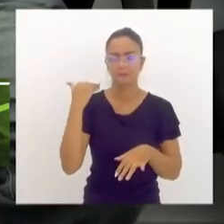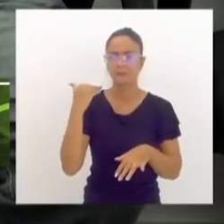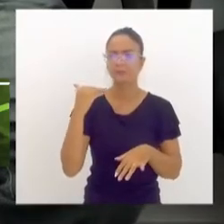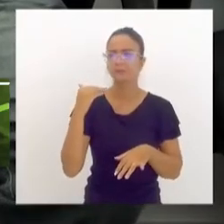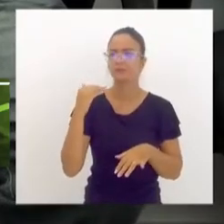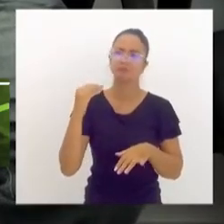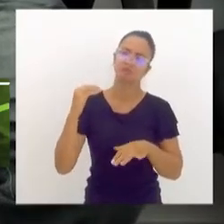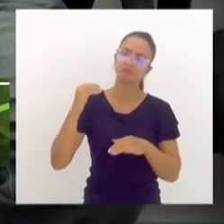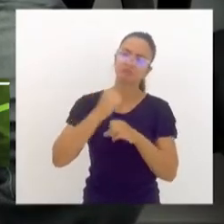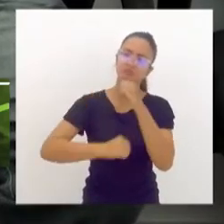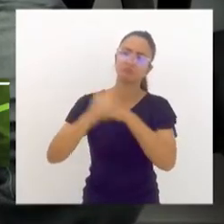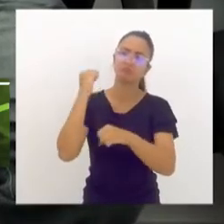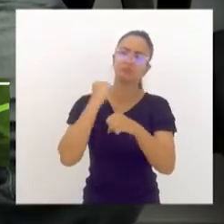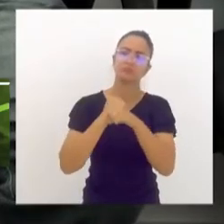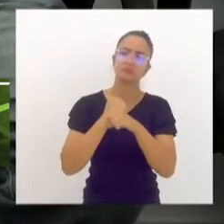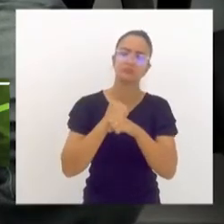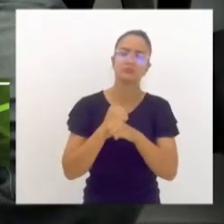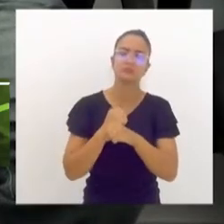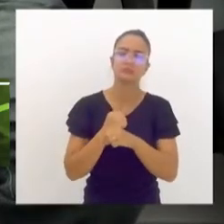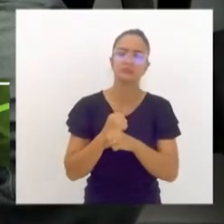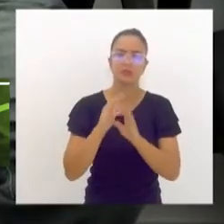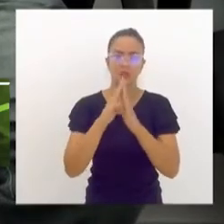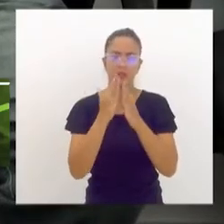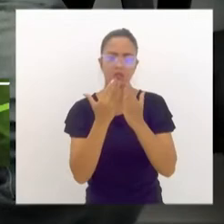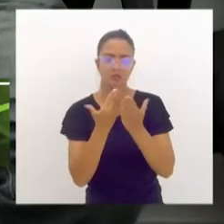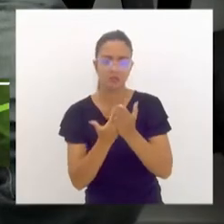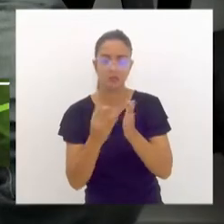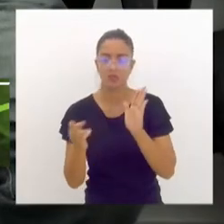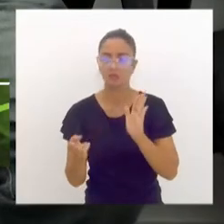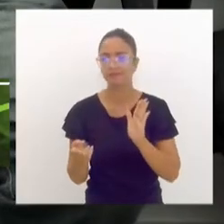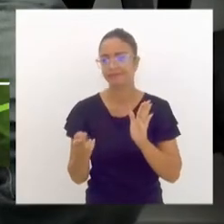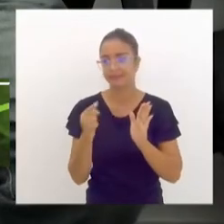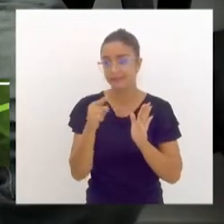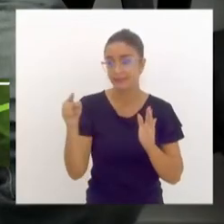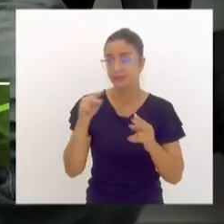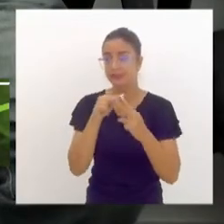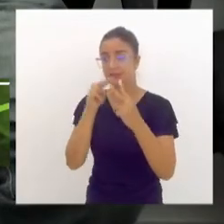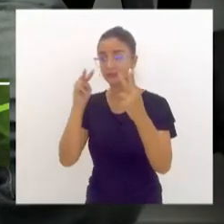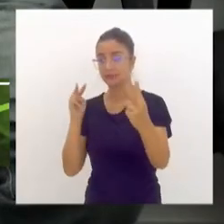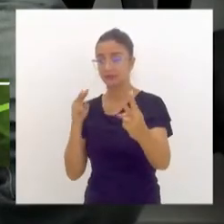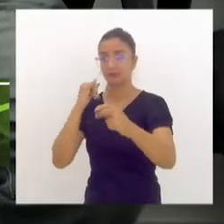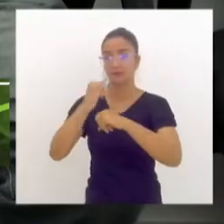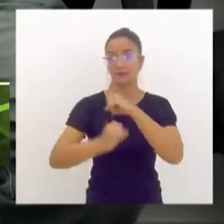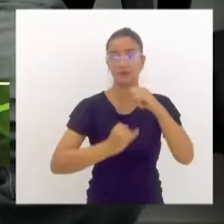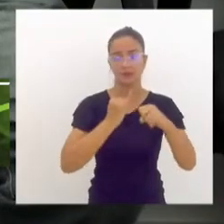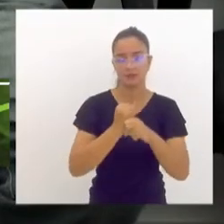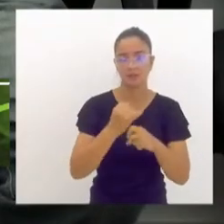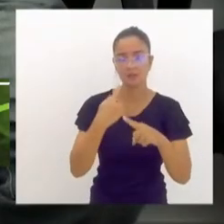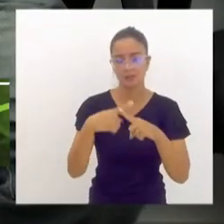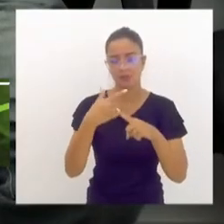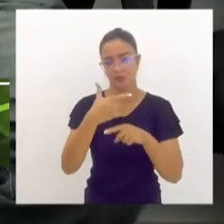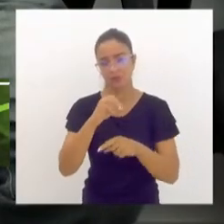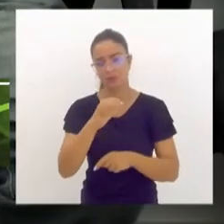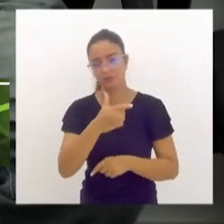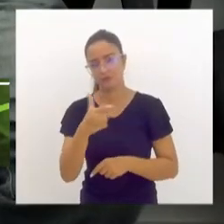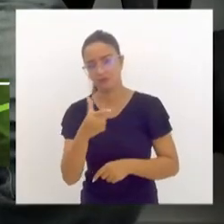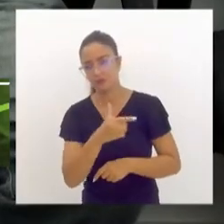as escolas deixaram, assumiram o híbrido para que pudesse, no ano de 2022,